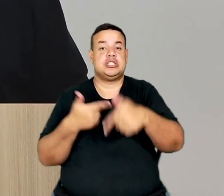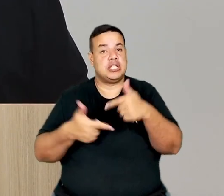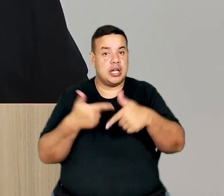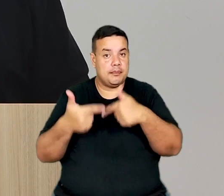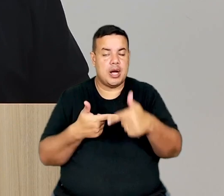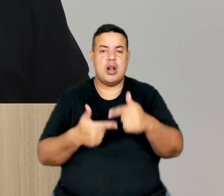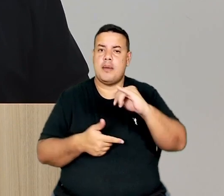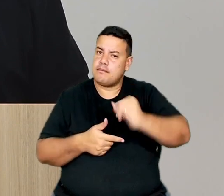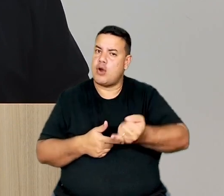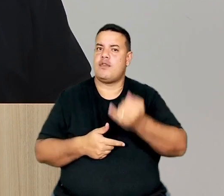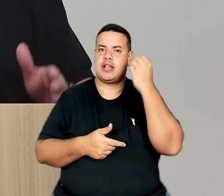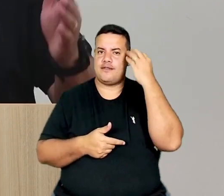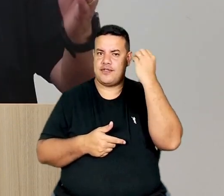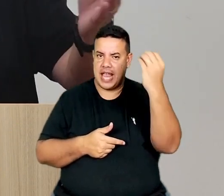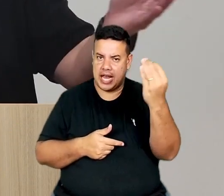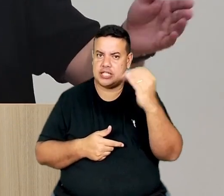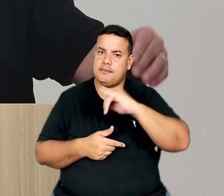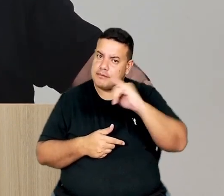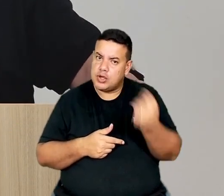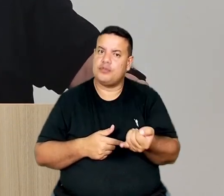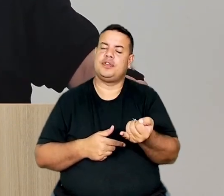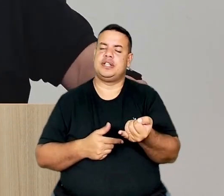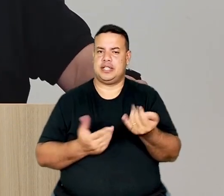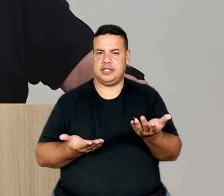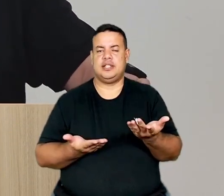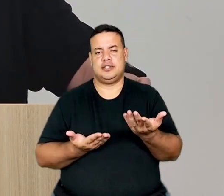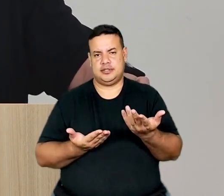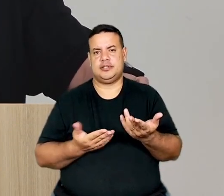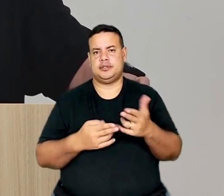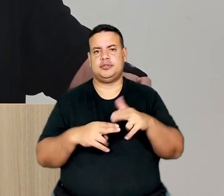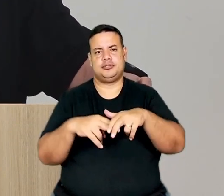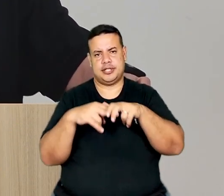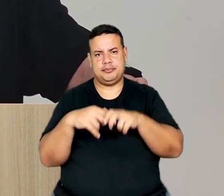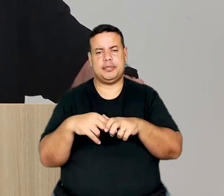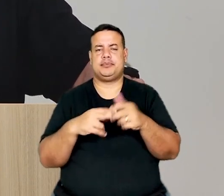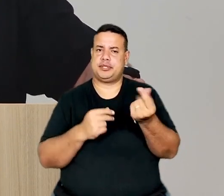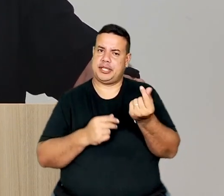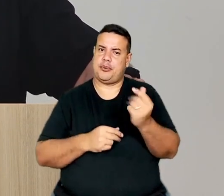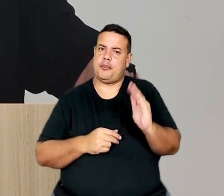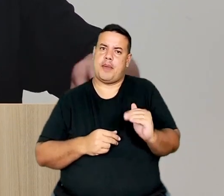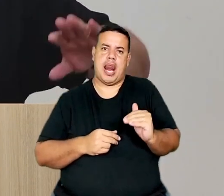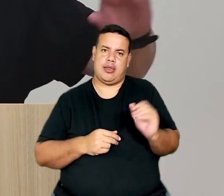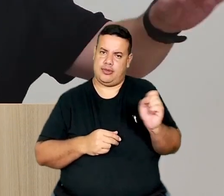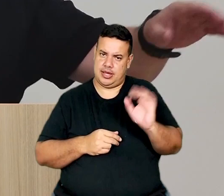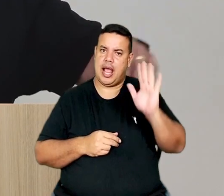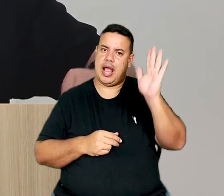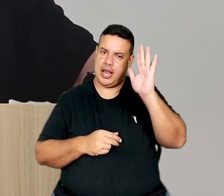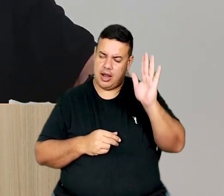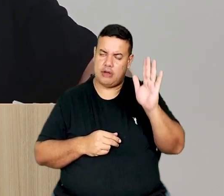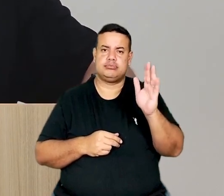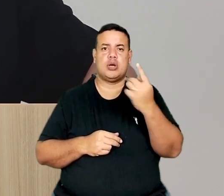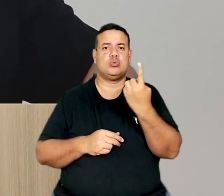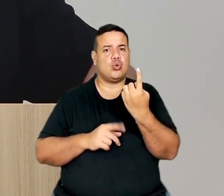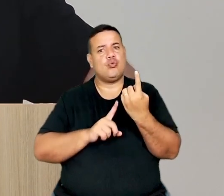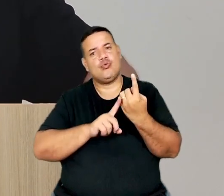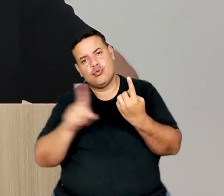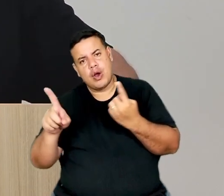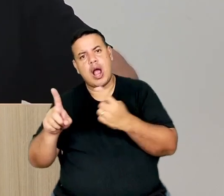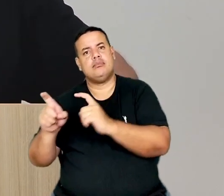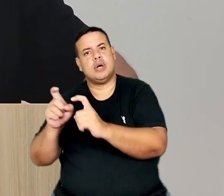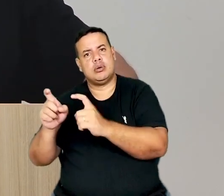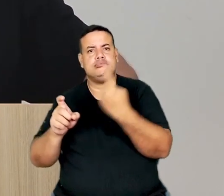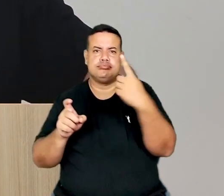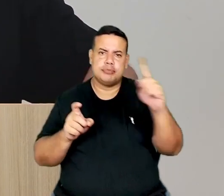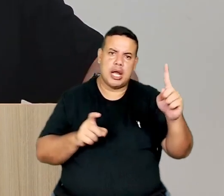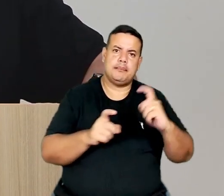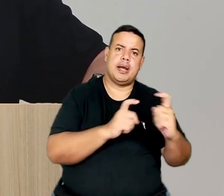quando vai para lá. Né? Justamente porque não é uma viagem barata. Então vai um para um lado, outro para o outro, outro para o outro. Mas